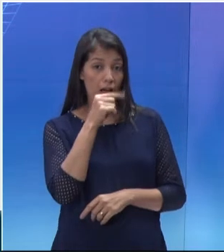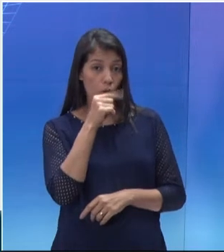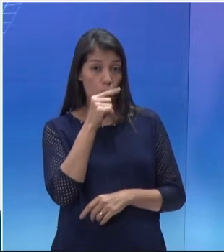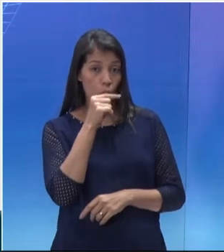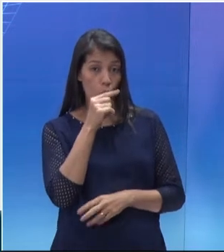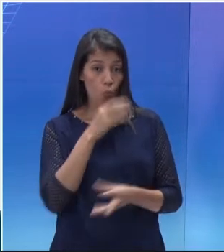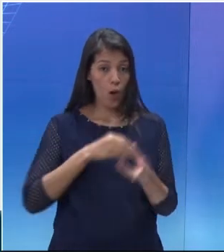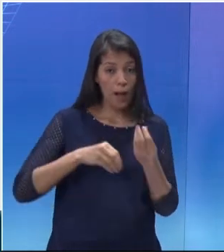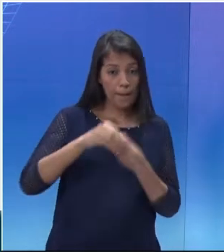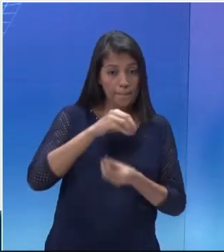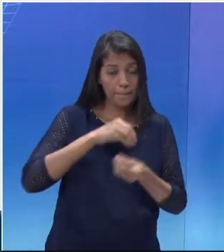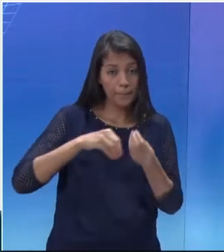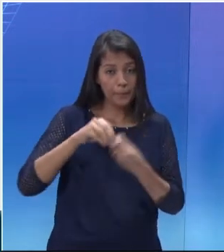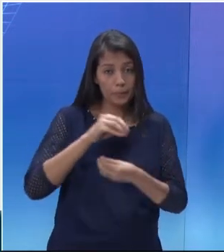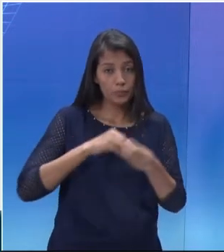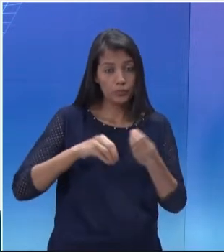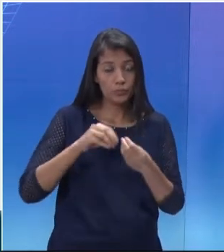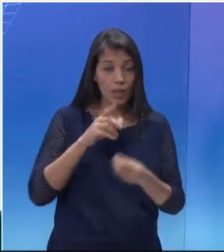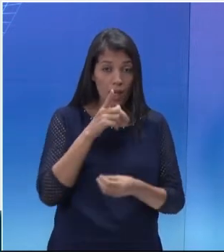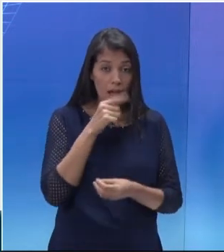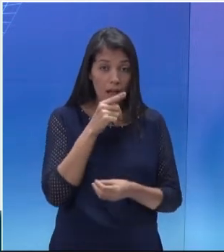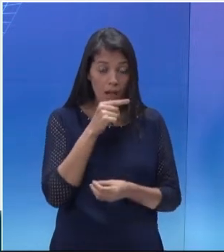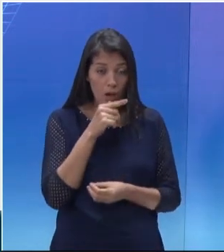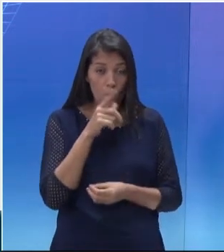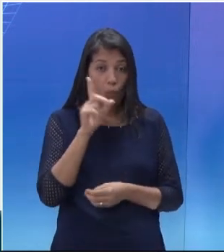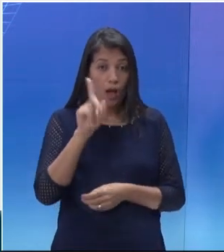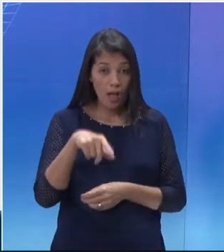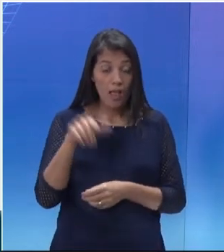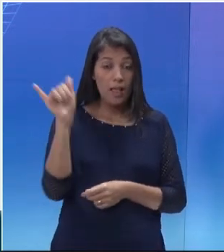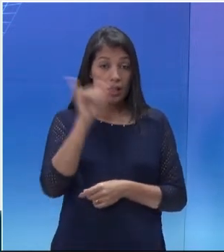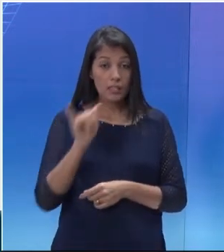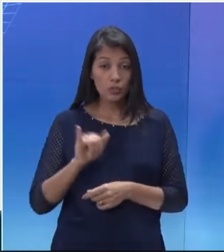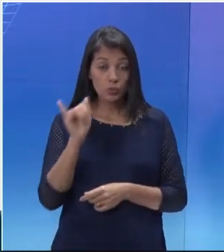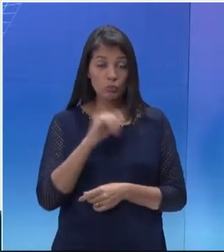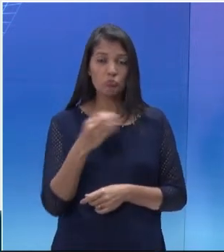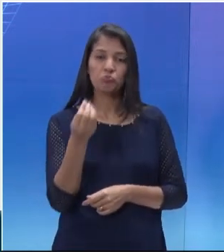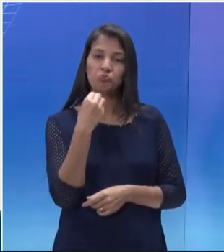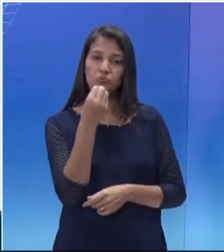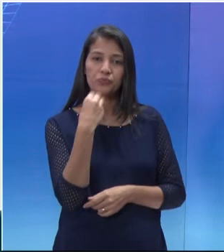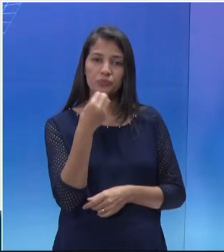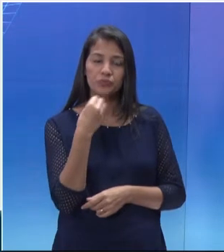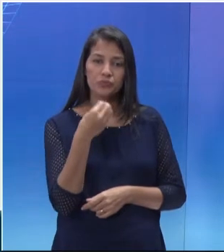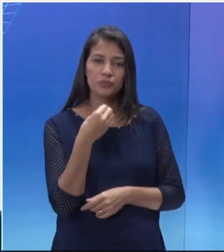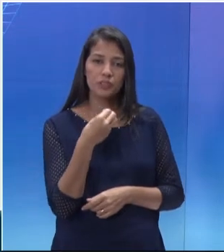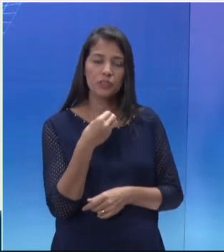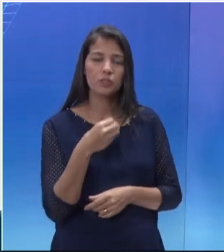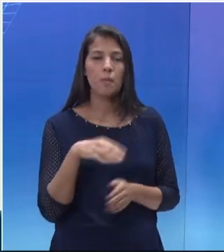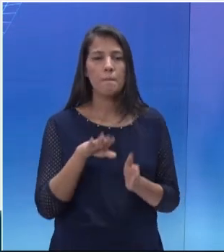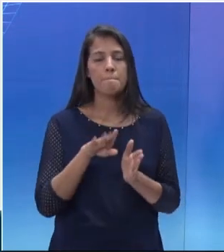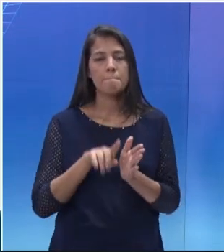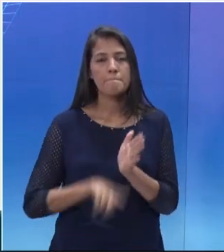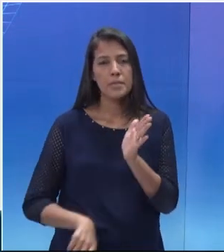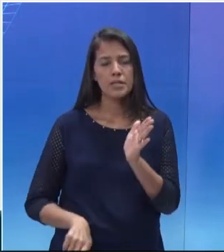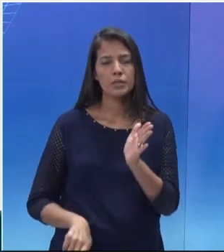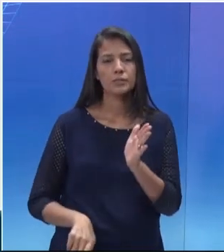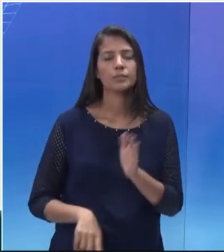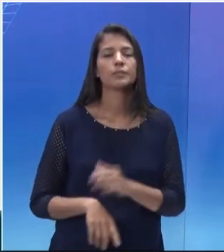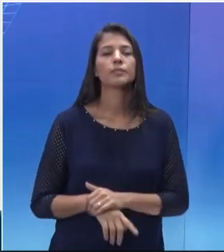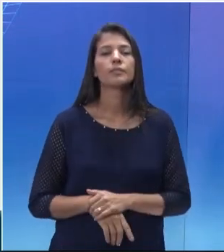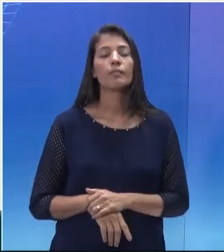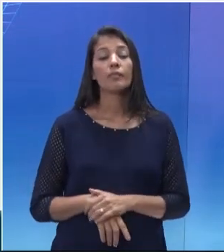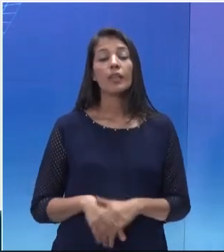de ser em pequena escala, já que a água é um eletrólito muito fraco, mas ela